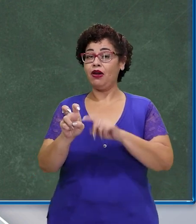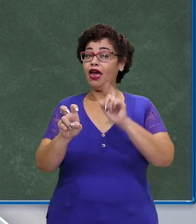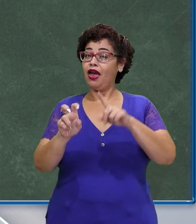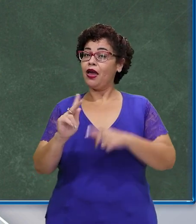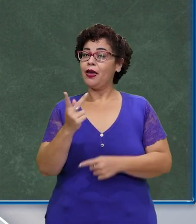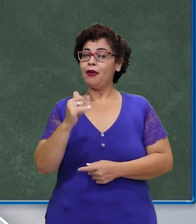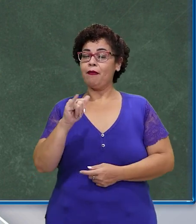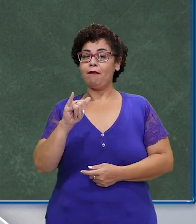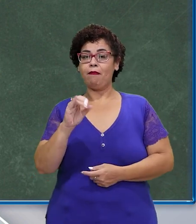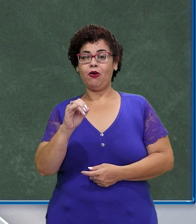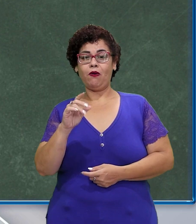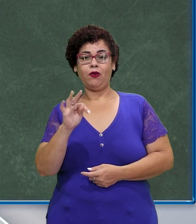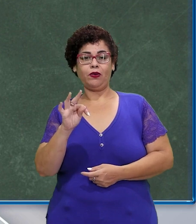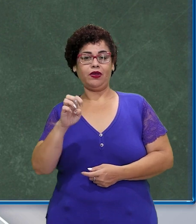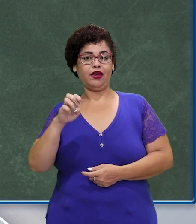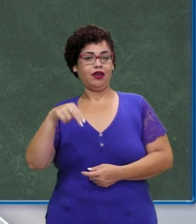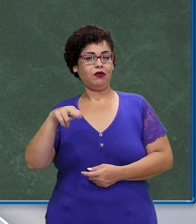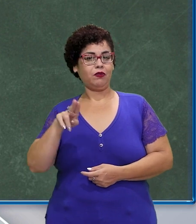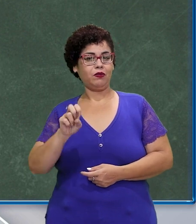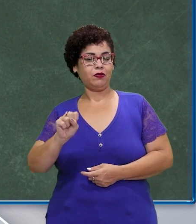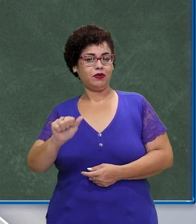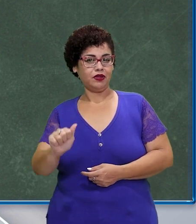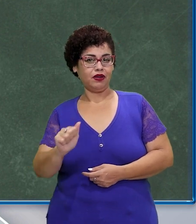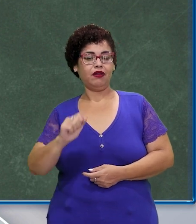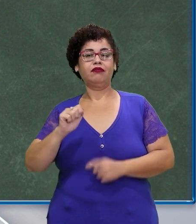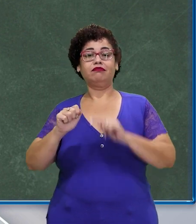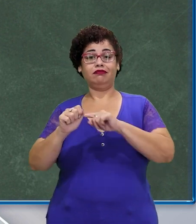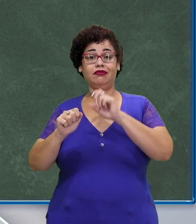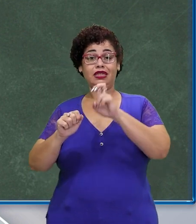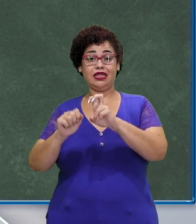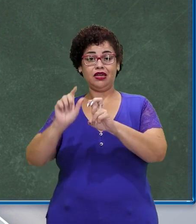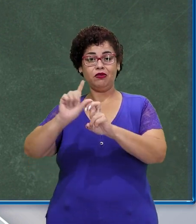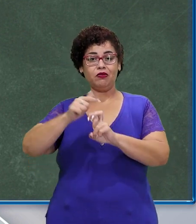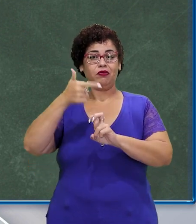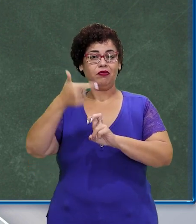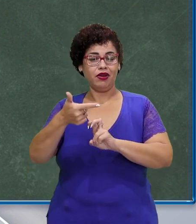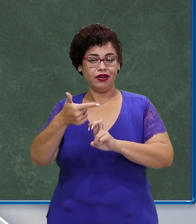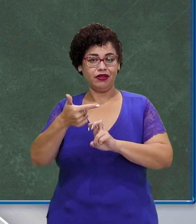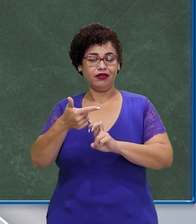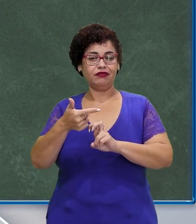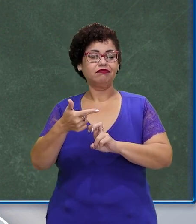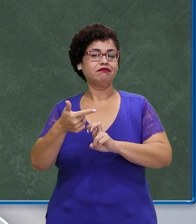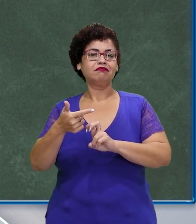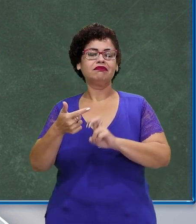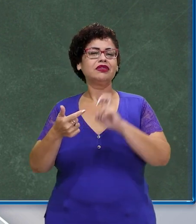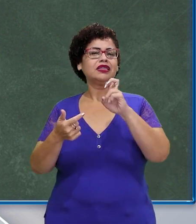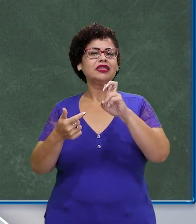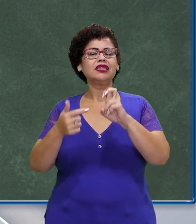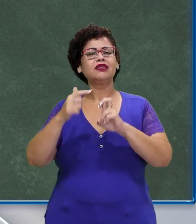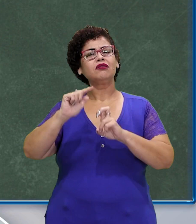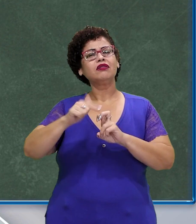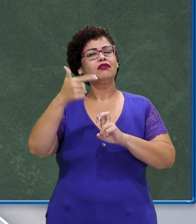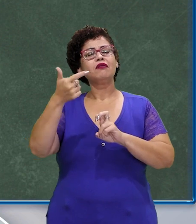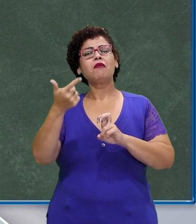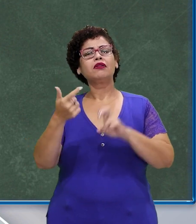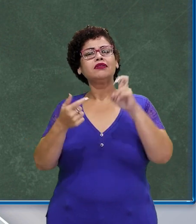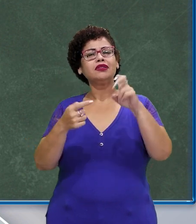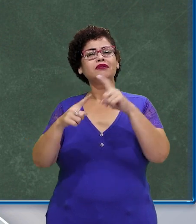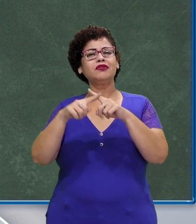hipotenusa. Então, eu vou pegar o 5 e vou elevar ao quadrado. Quanto que dá 5 elevado ao